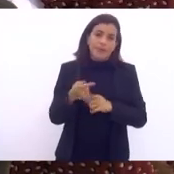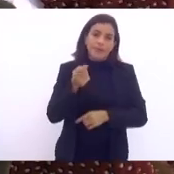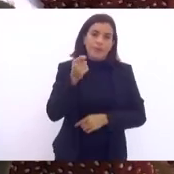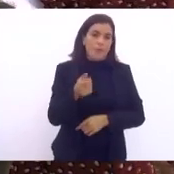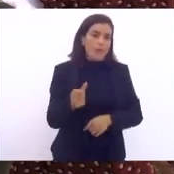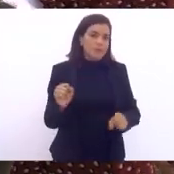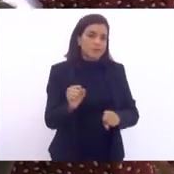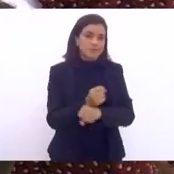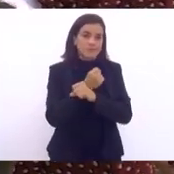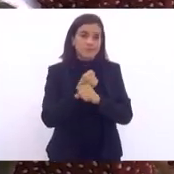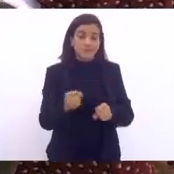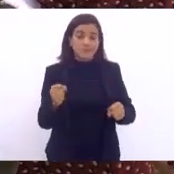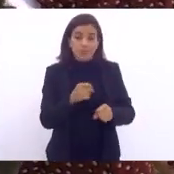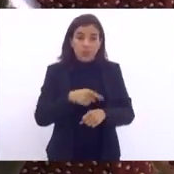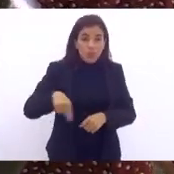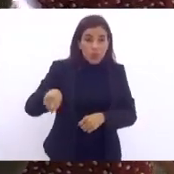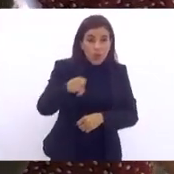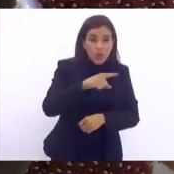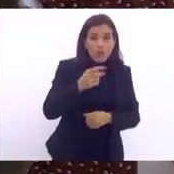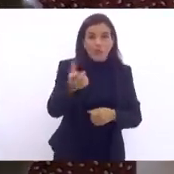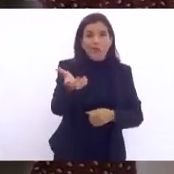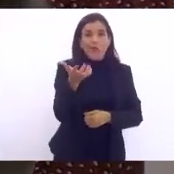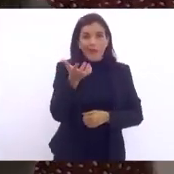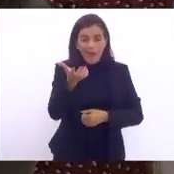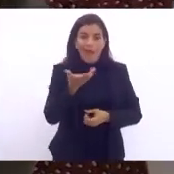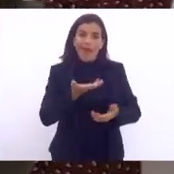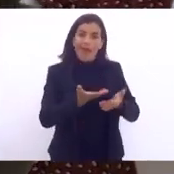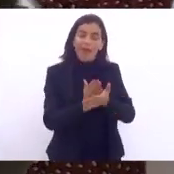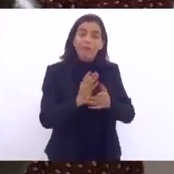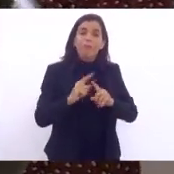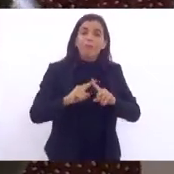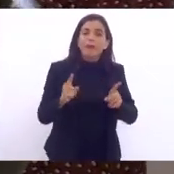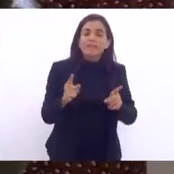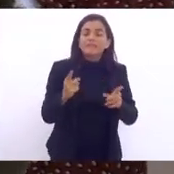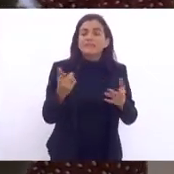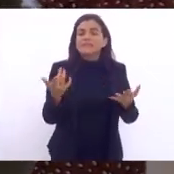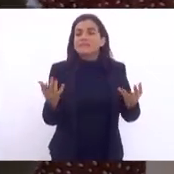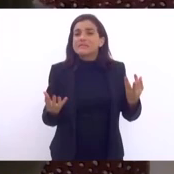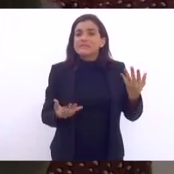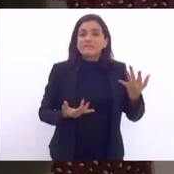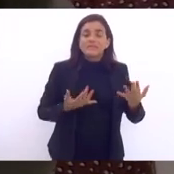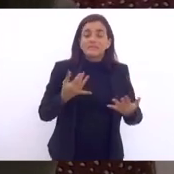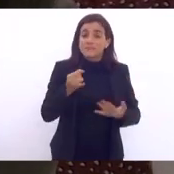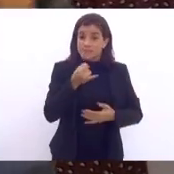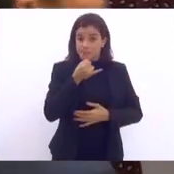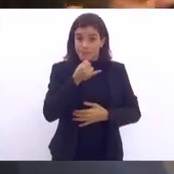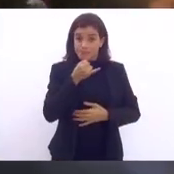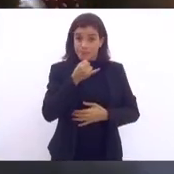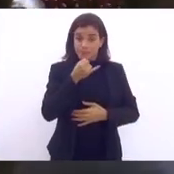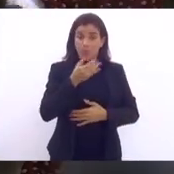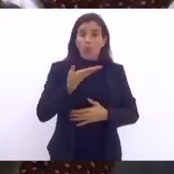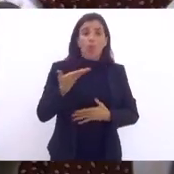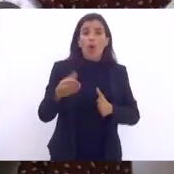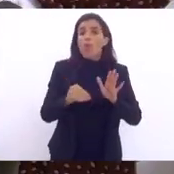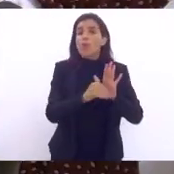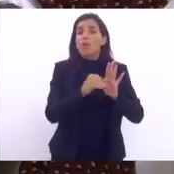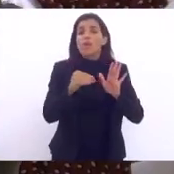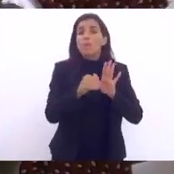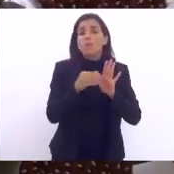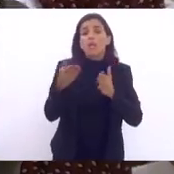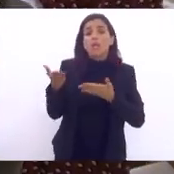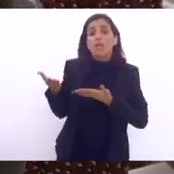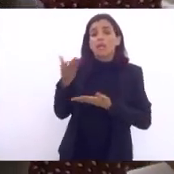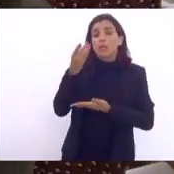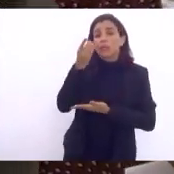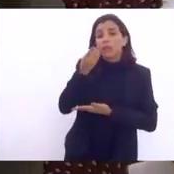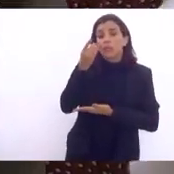querer, entender. Eu não sei, por exemplo, que emendas fez a deputada Marta Rocha, só posso falar da minha.